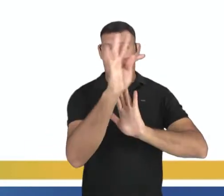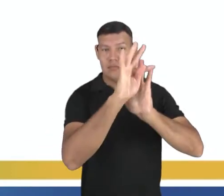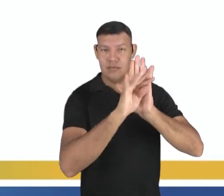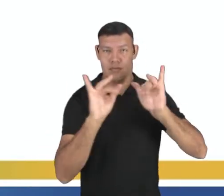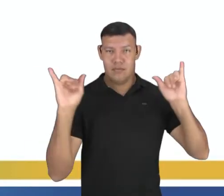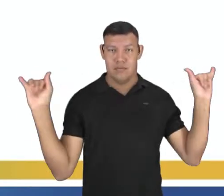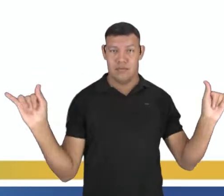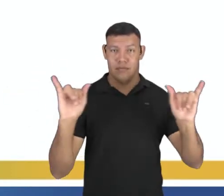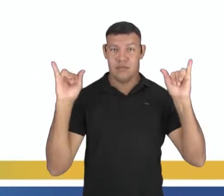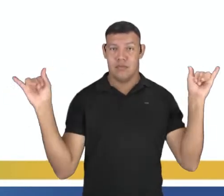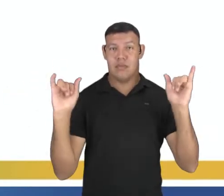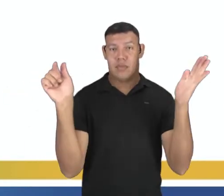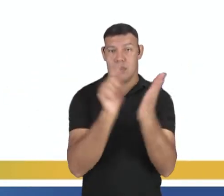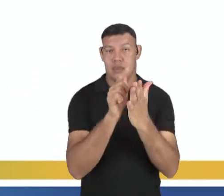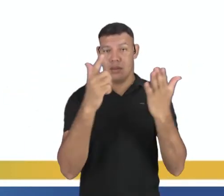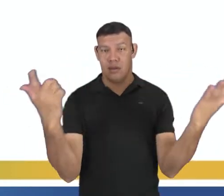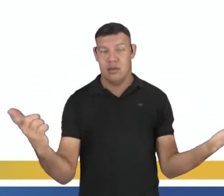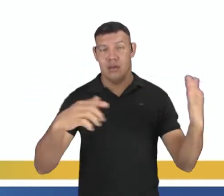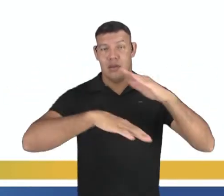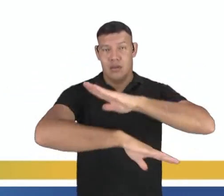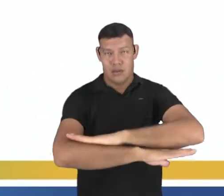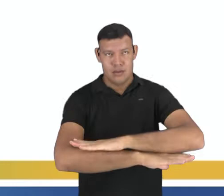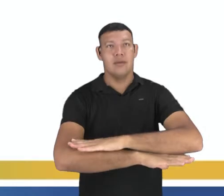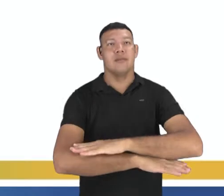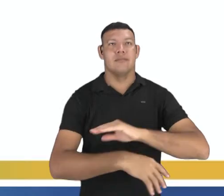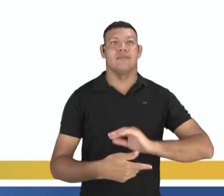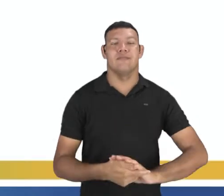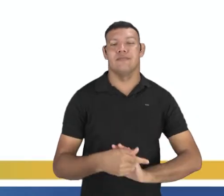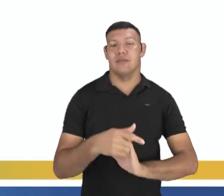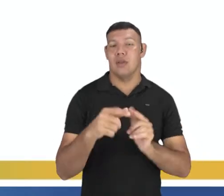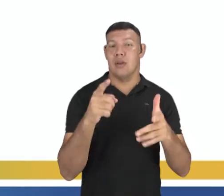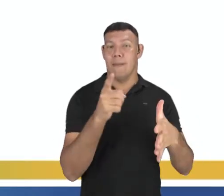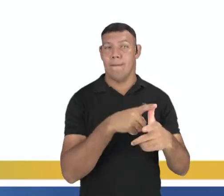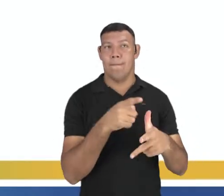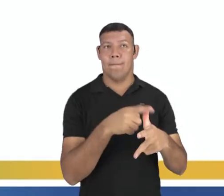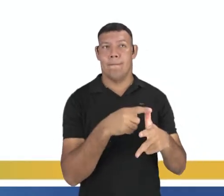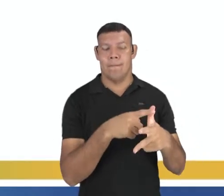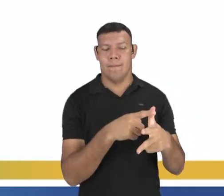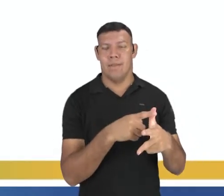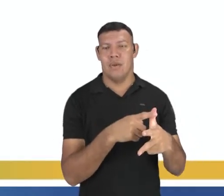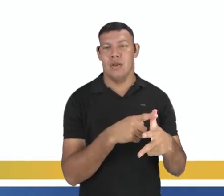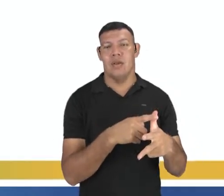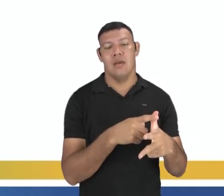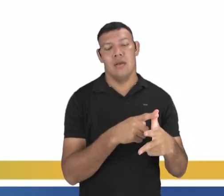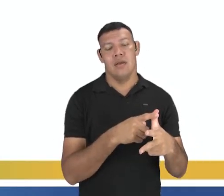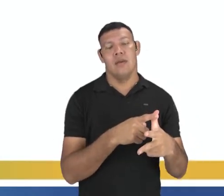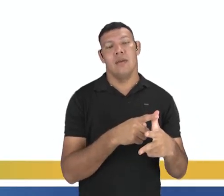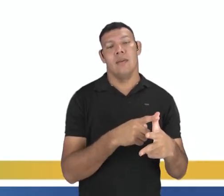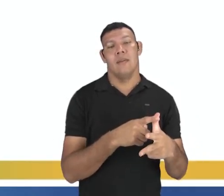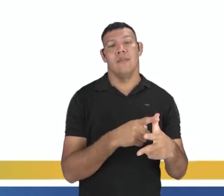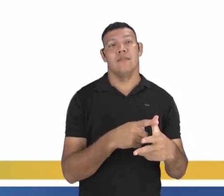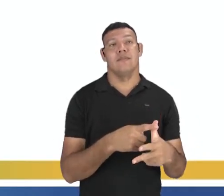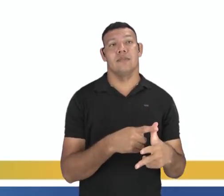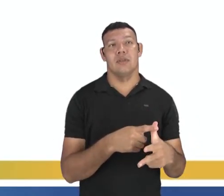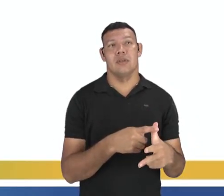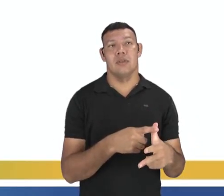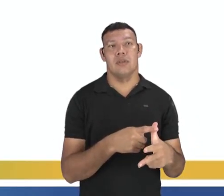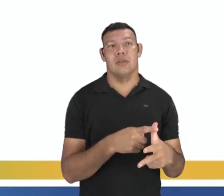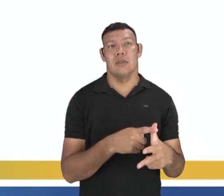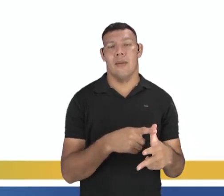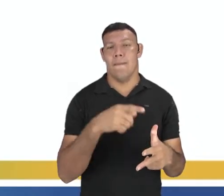texto jornalístico é dividida em, primeiro, a pauta, a escolha do tema ou assunto, ou seja, precisa